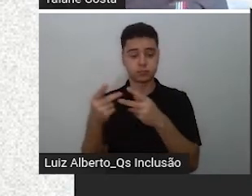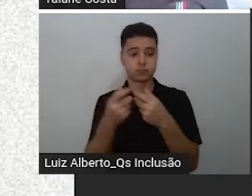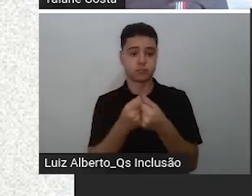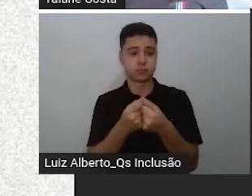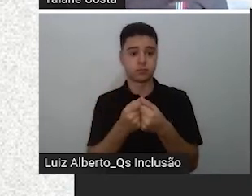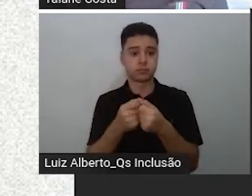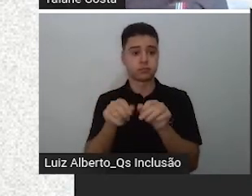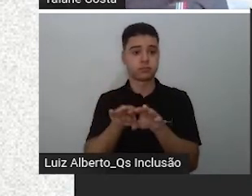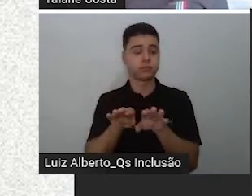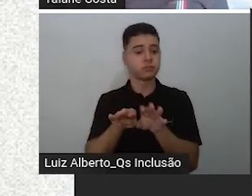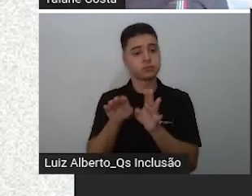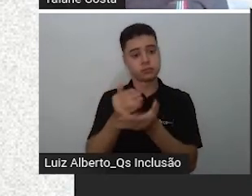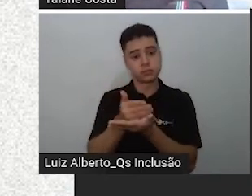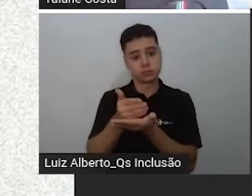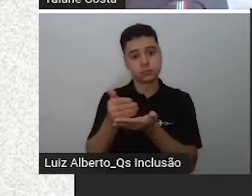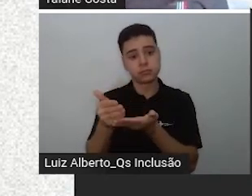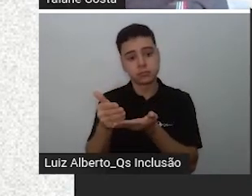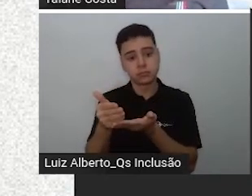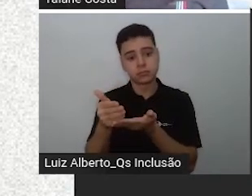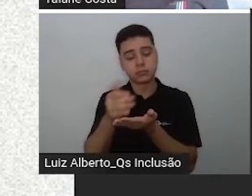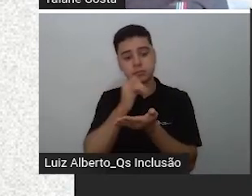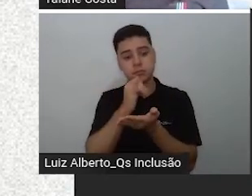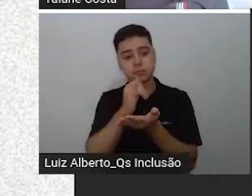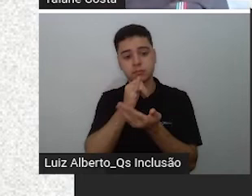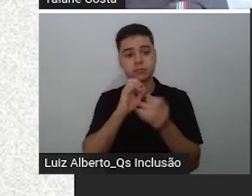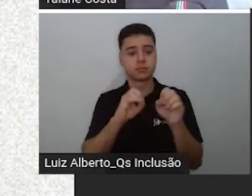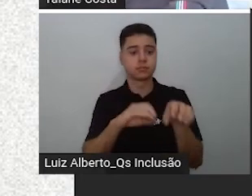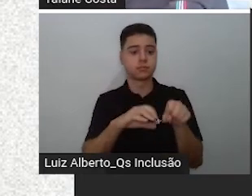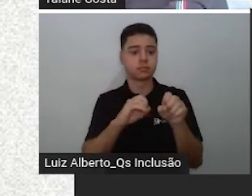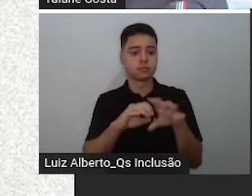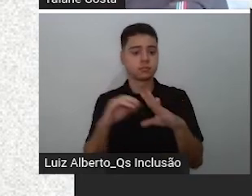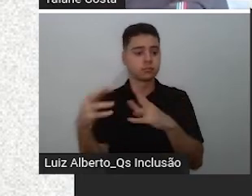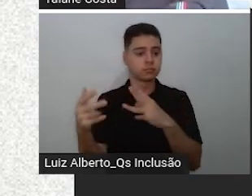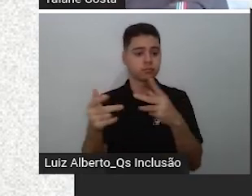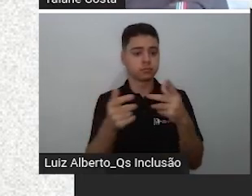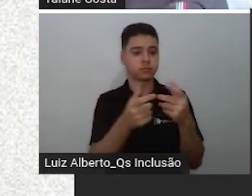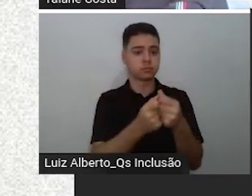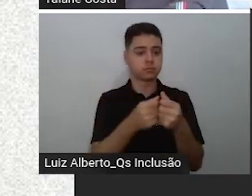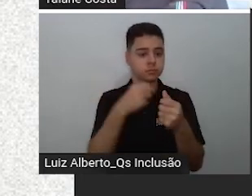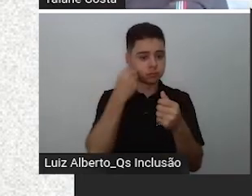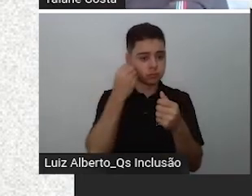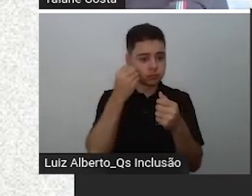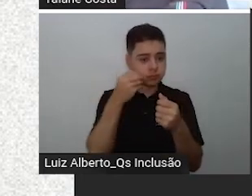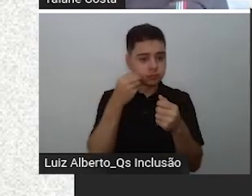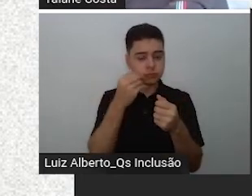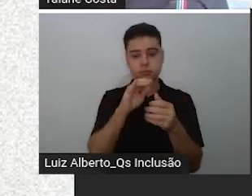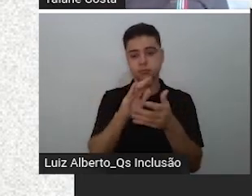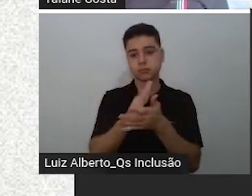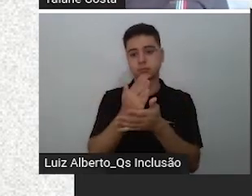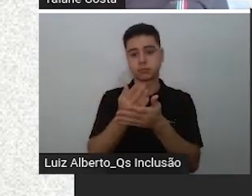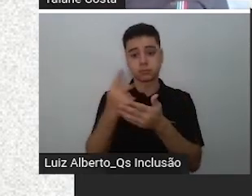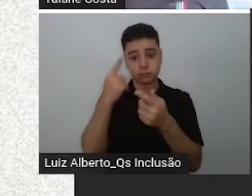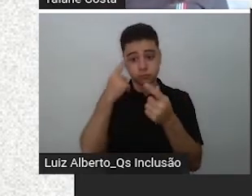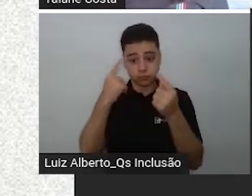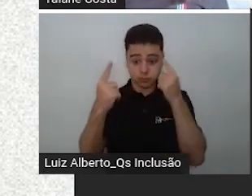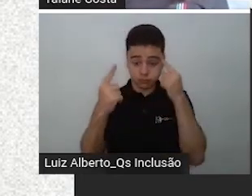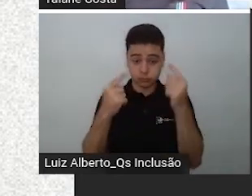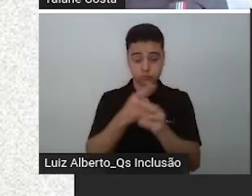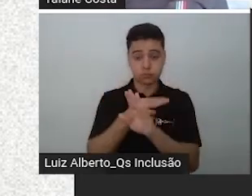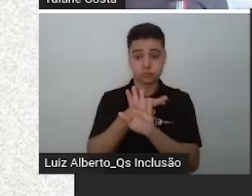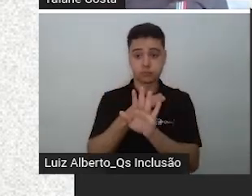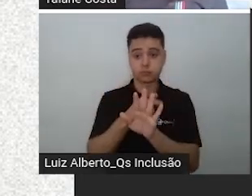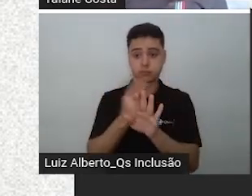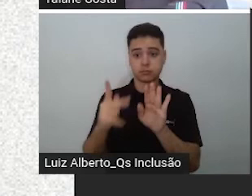e a partir daí o educador, o mediador vai tentar puxar algumas reflexões para que o